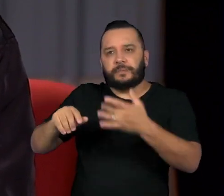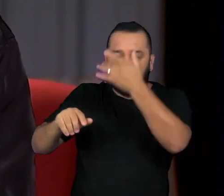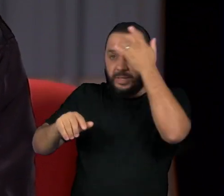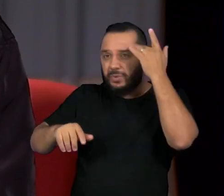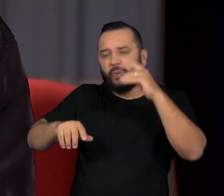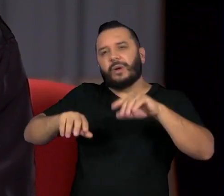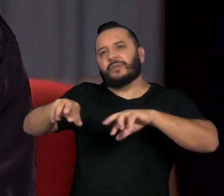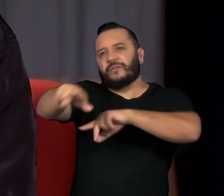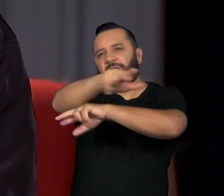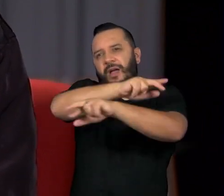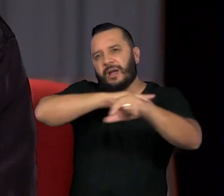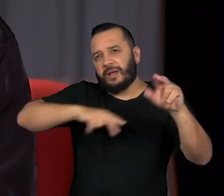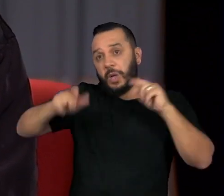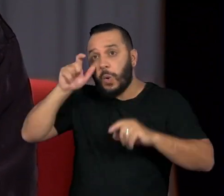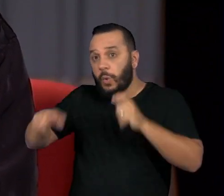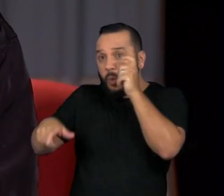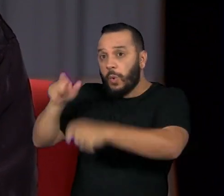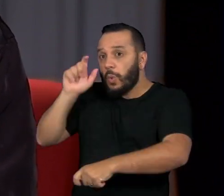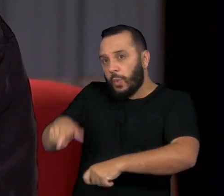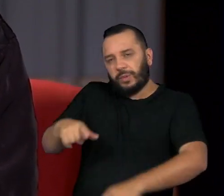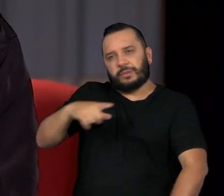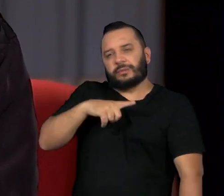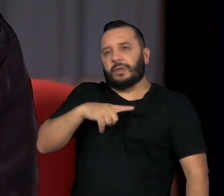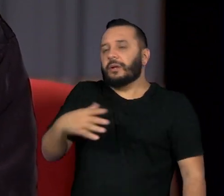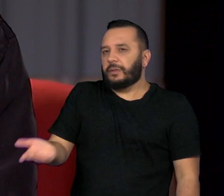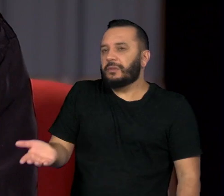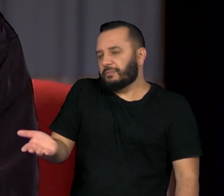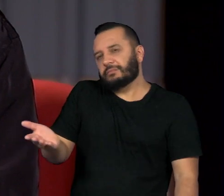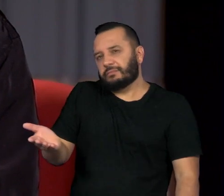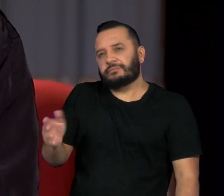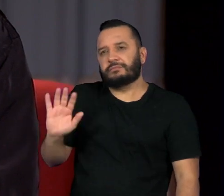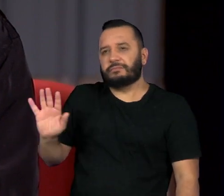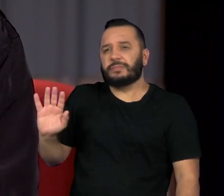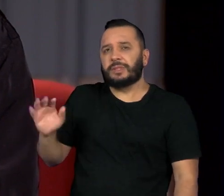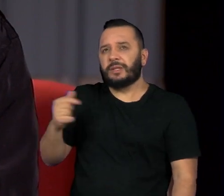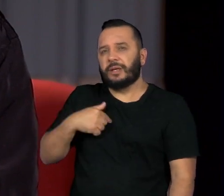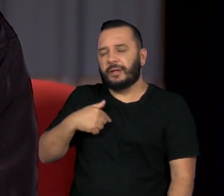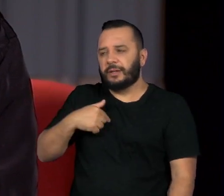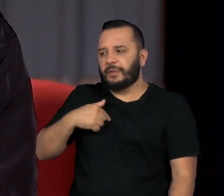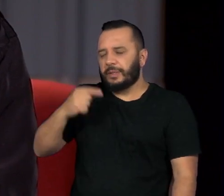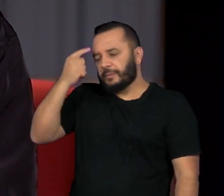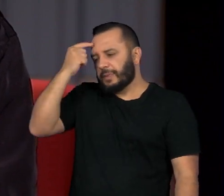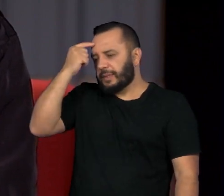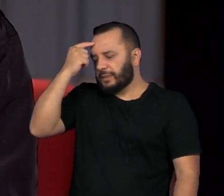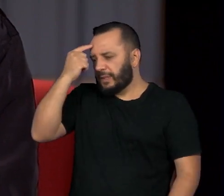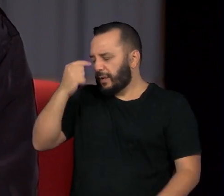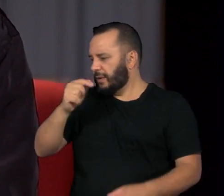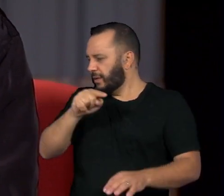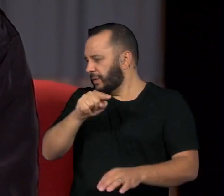tempo, interessado. E eu tento me pautar pelas mesmas coisas. É que